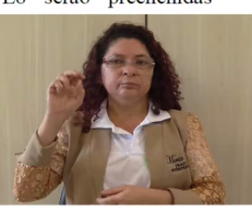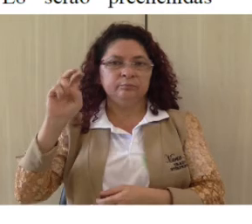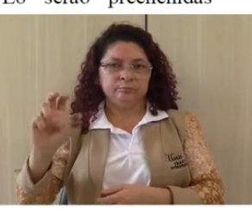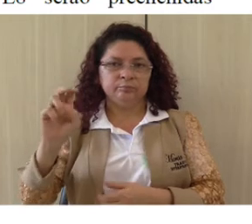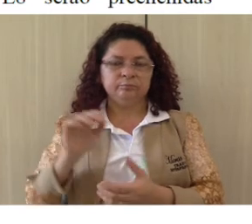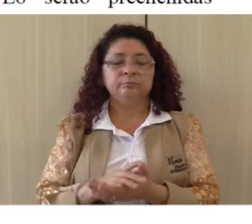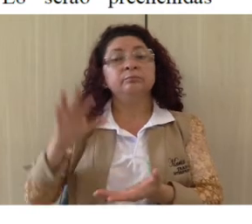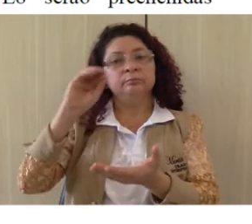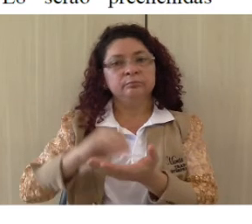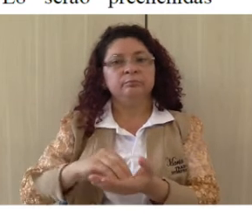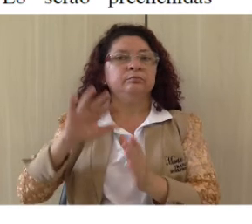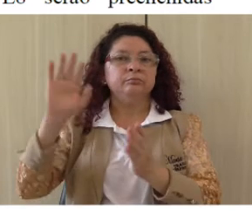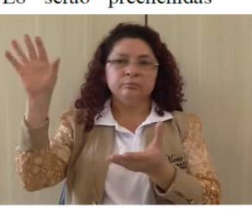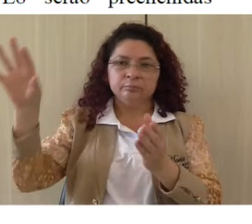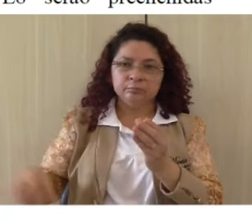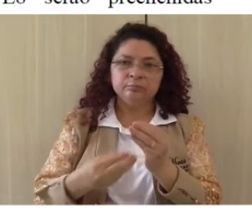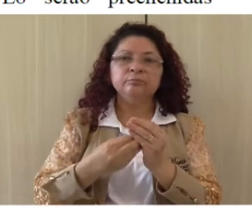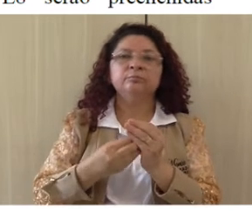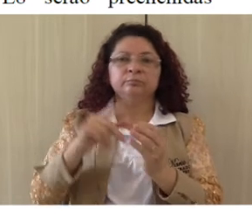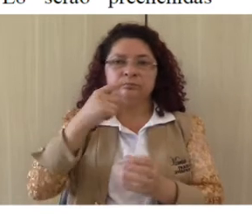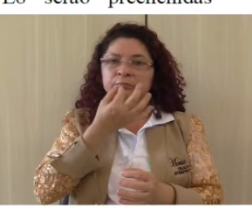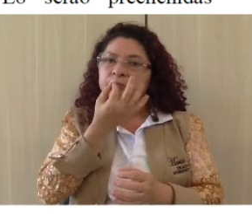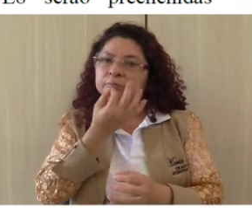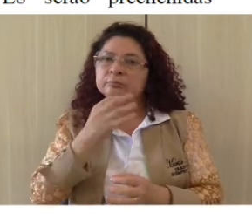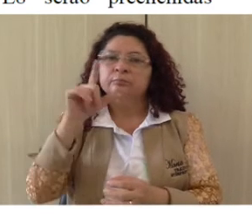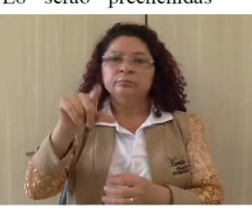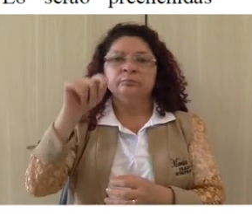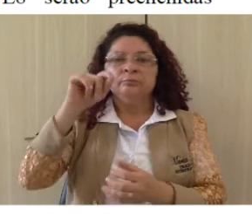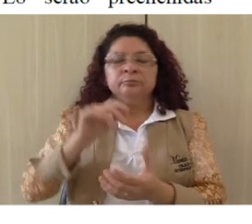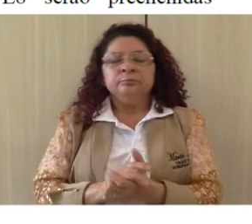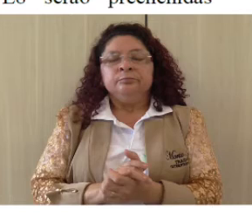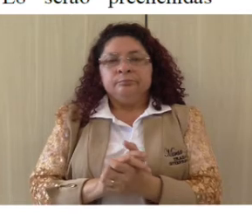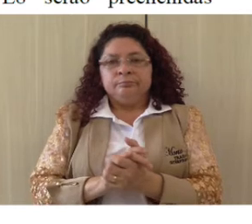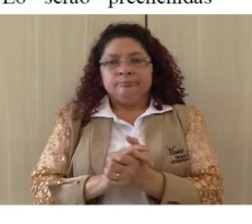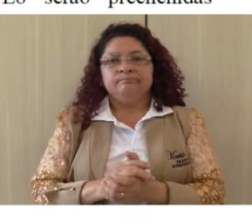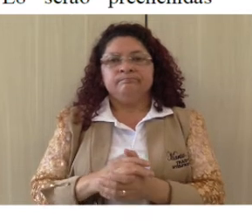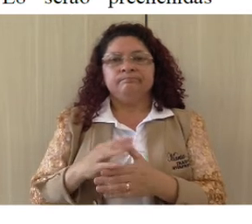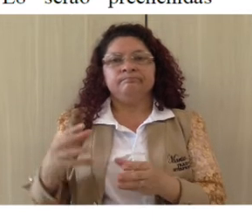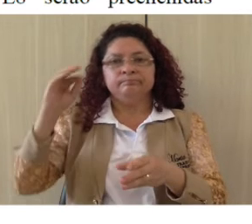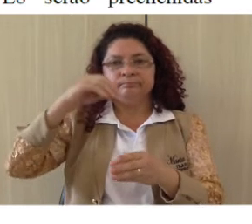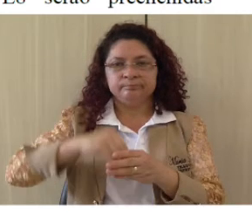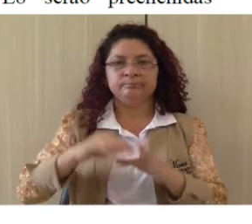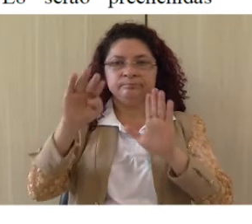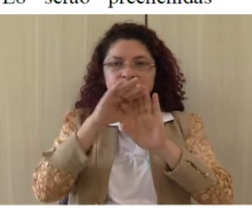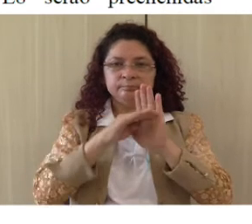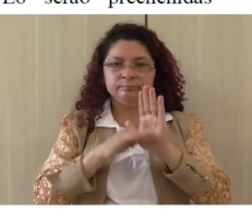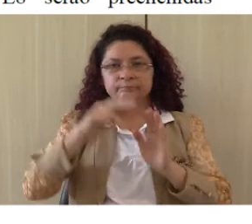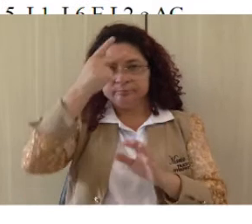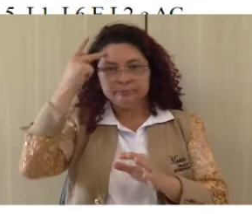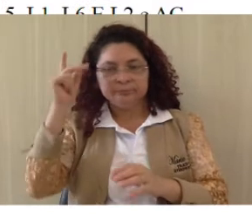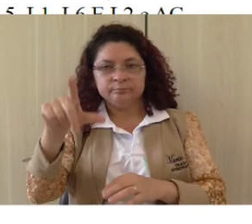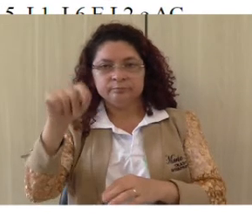3.7.5. As vagas não preenchidas por optantes da modalidade L4 serão preenchidas sequencialmente por